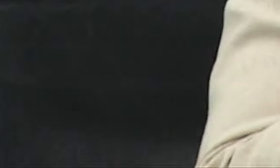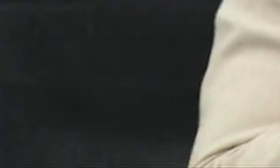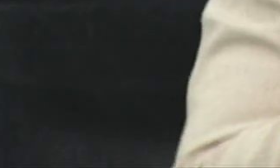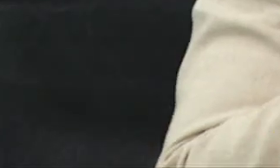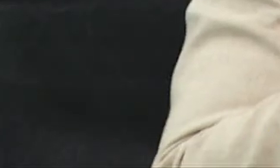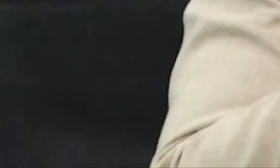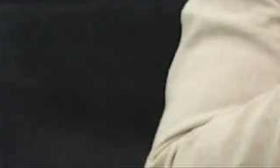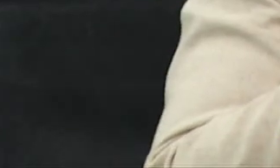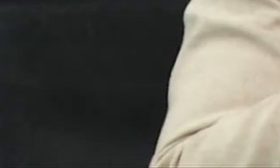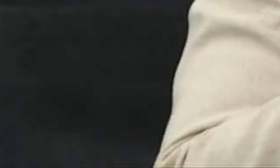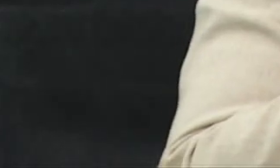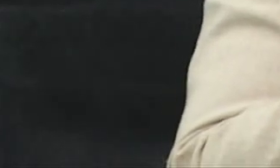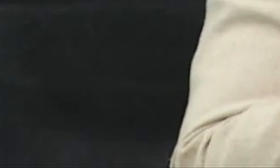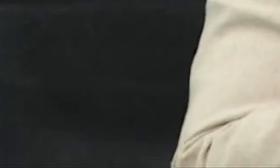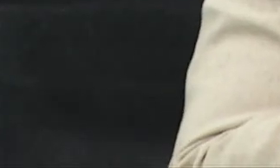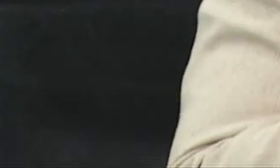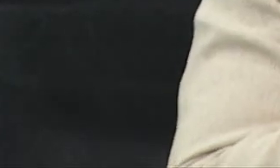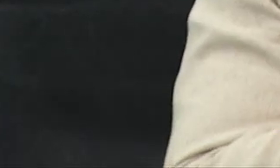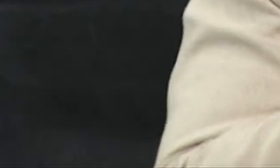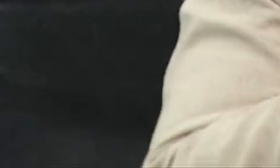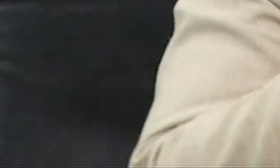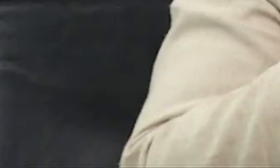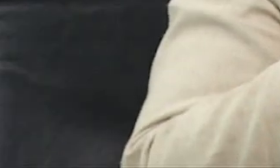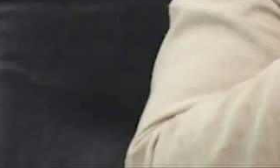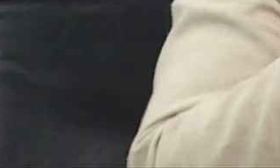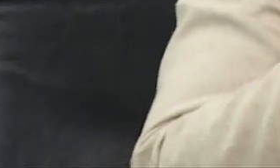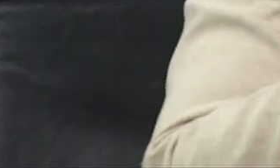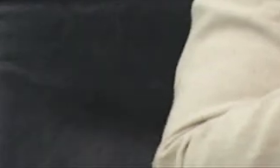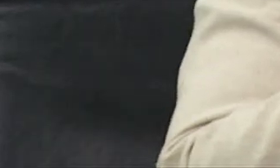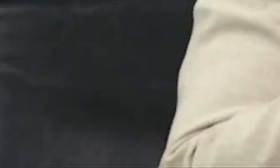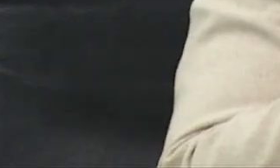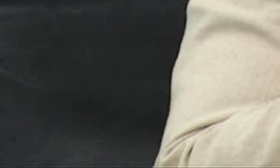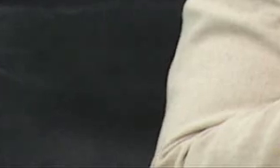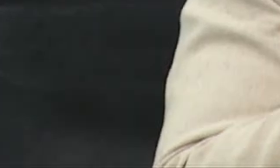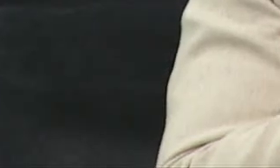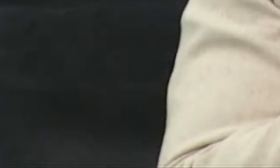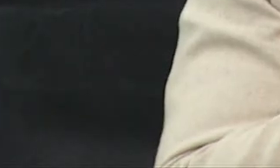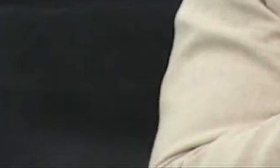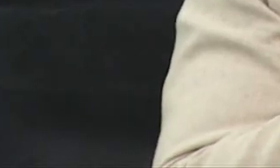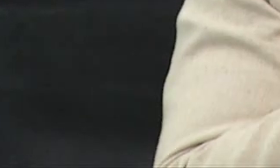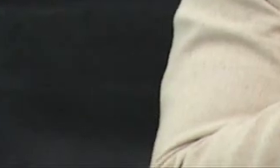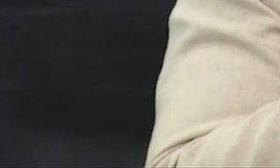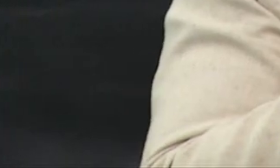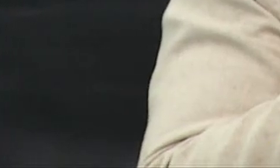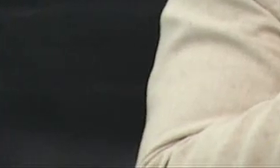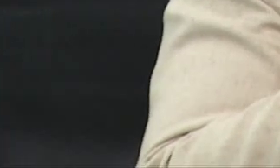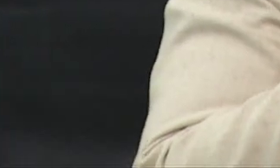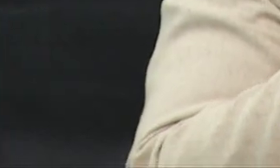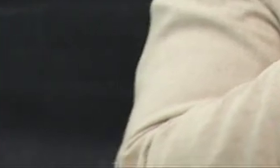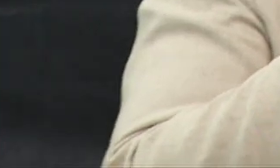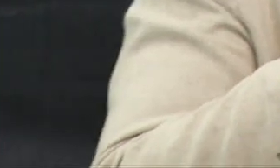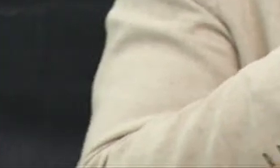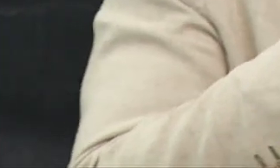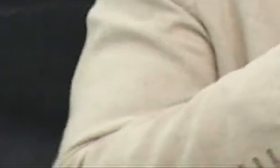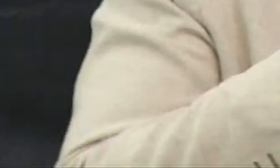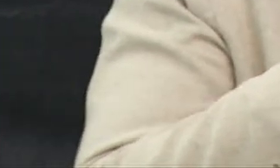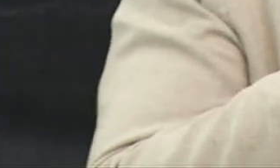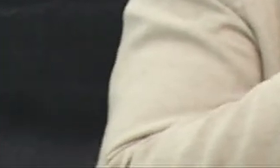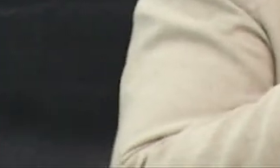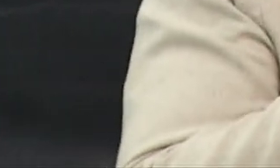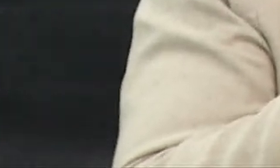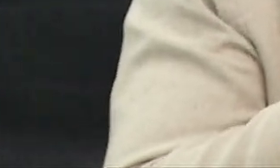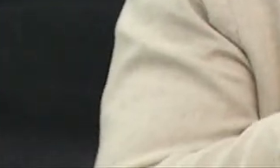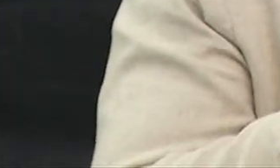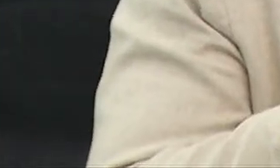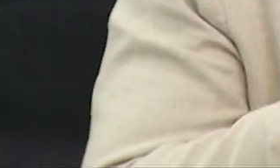deixar os nossos queridos pais, mães, né, pessoas que estão do nosso coração, que é o ciclo